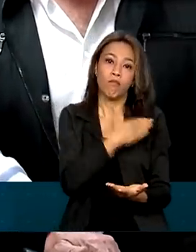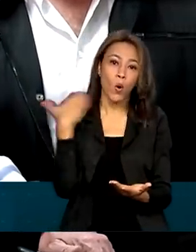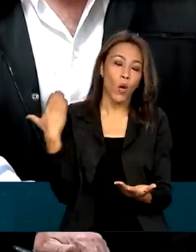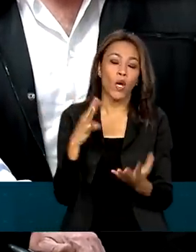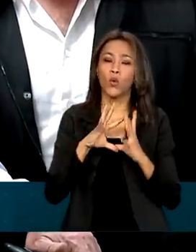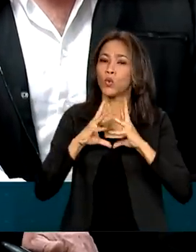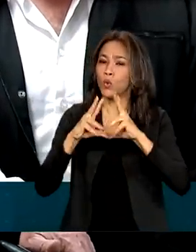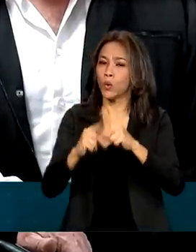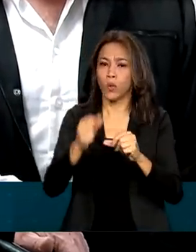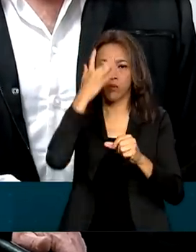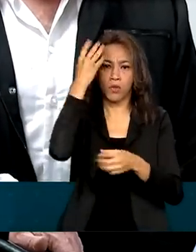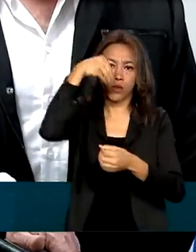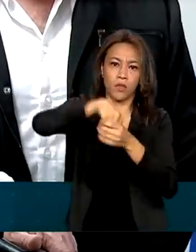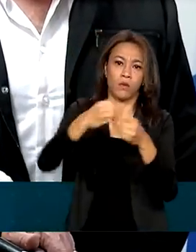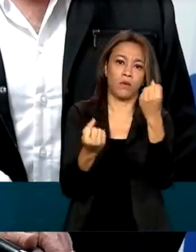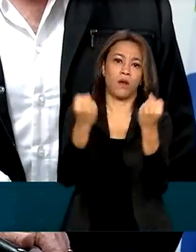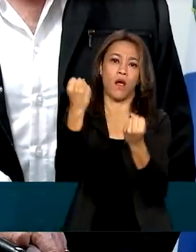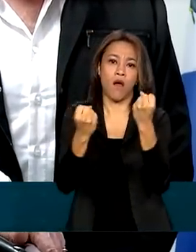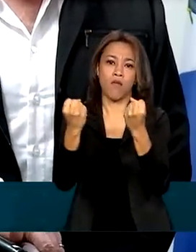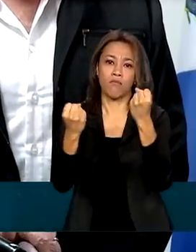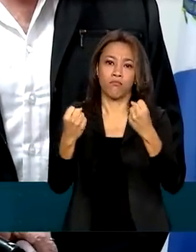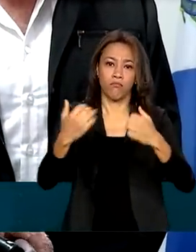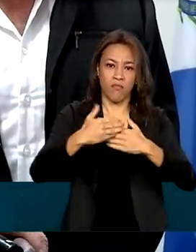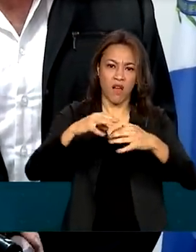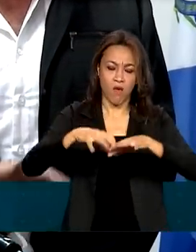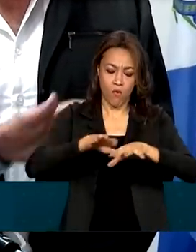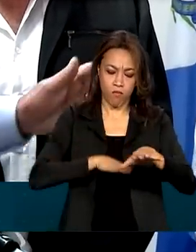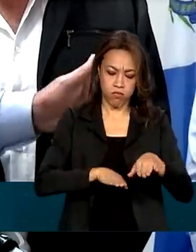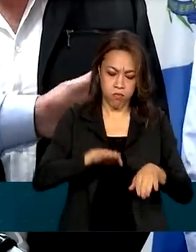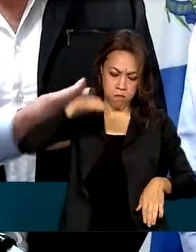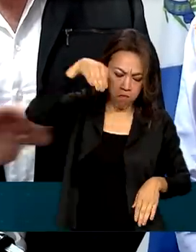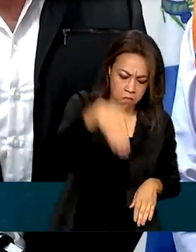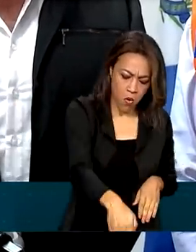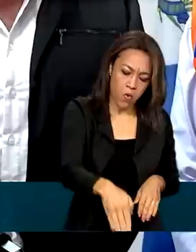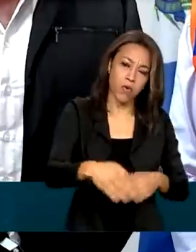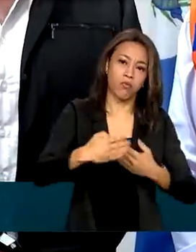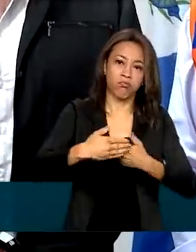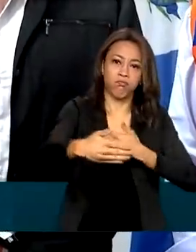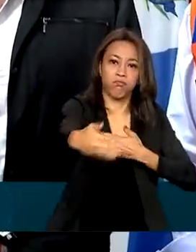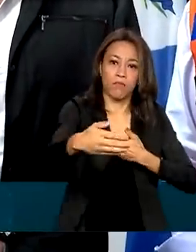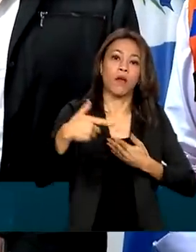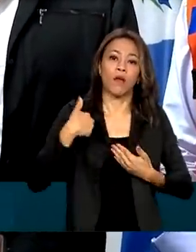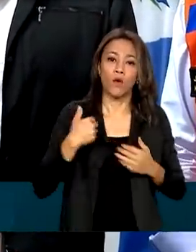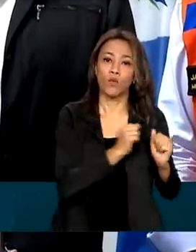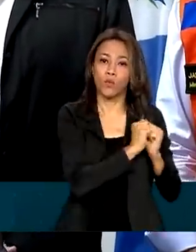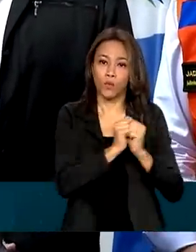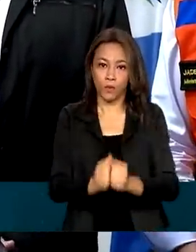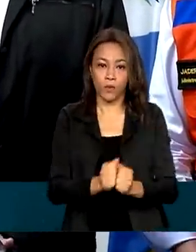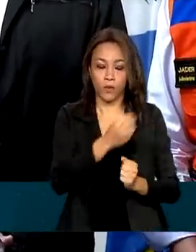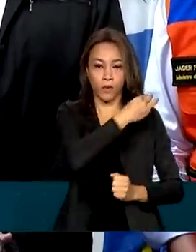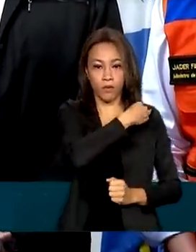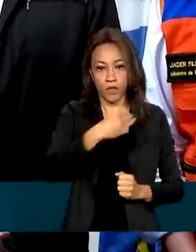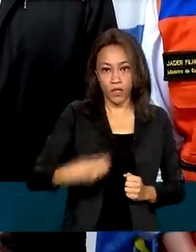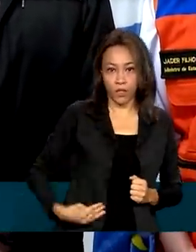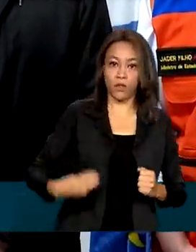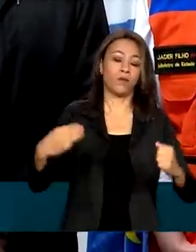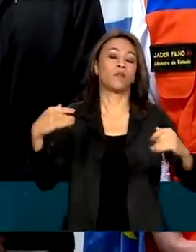todas as pessoas eu passei aqui junto com meu ministro da cidade junto com o ministro